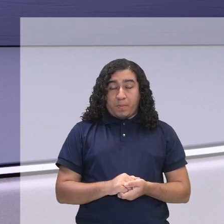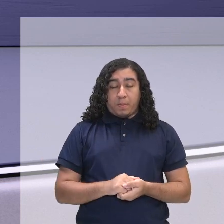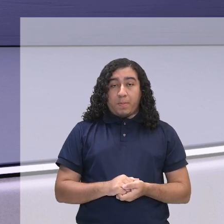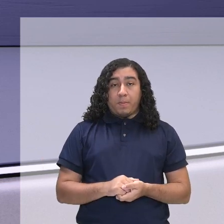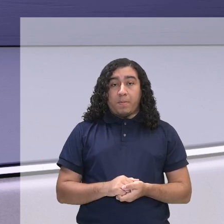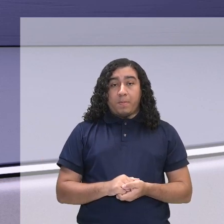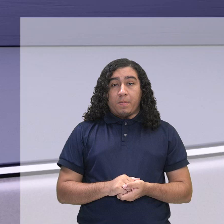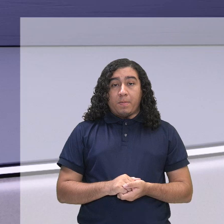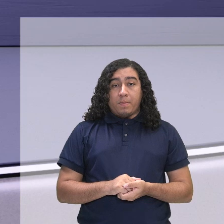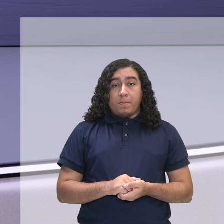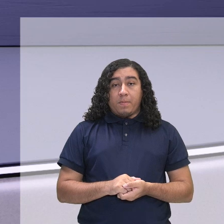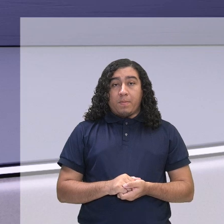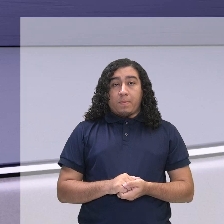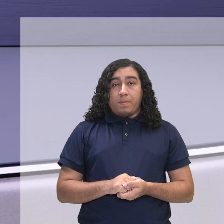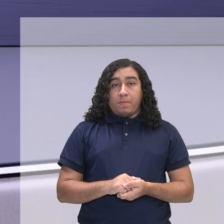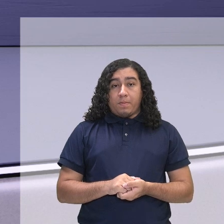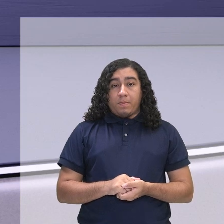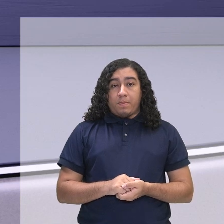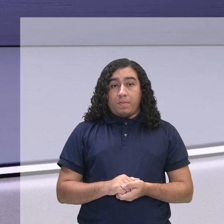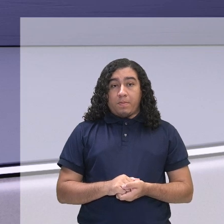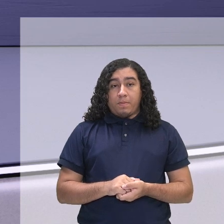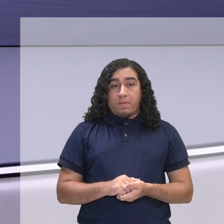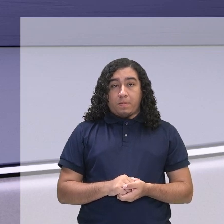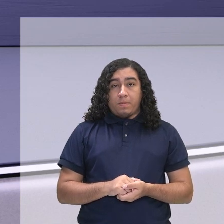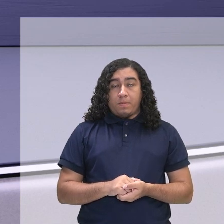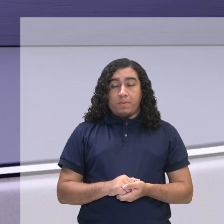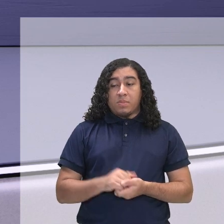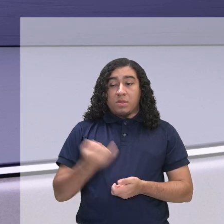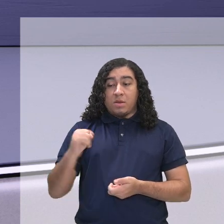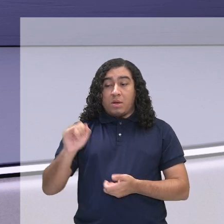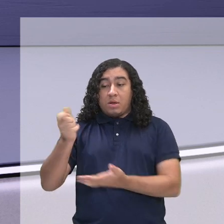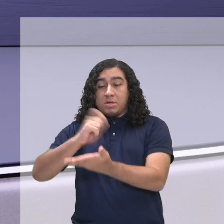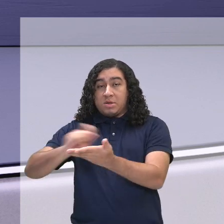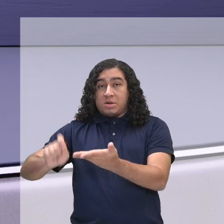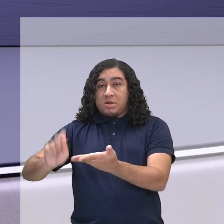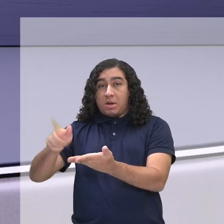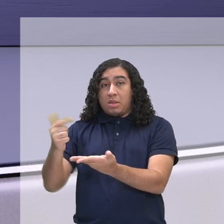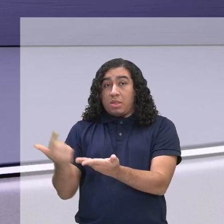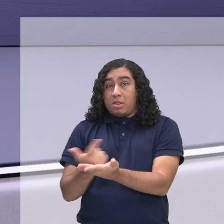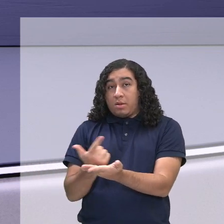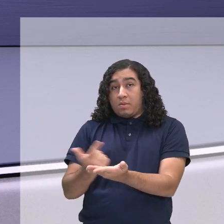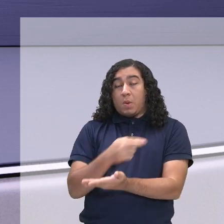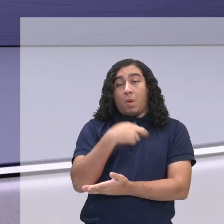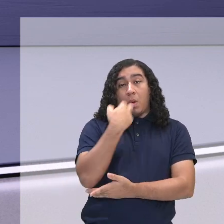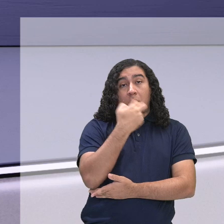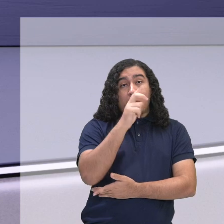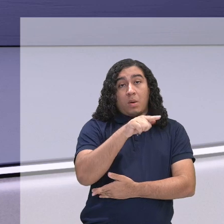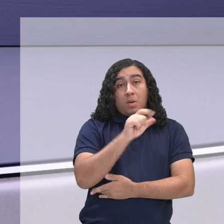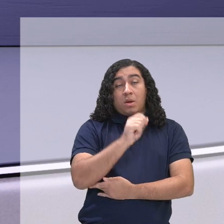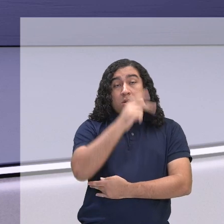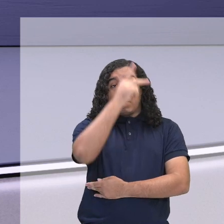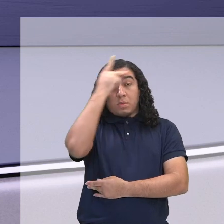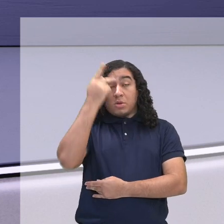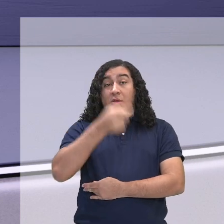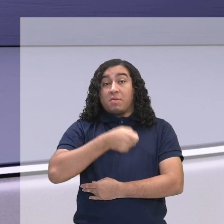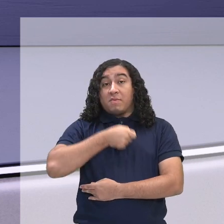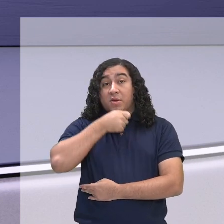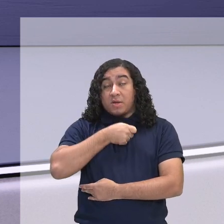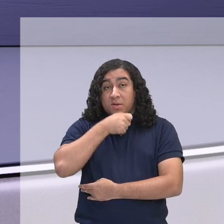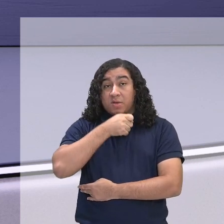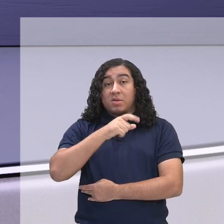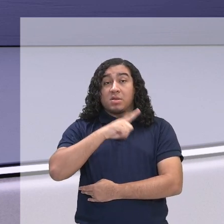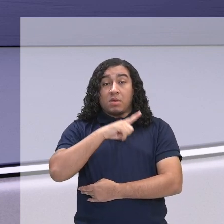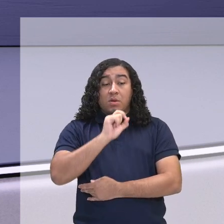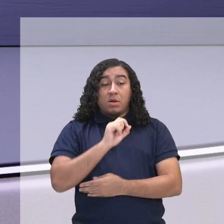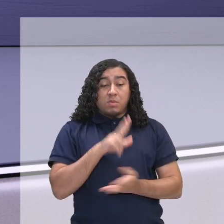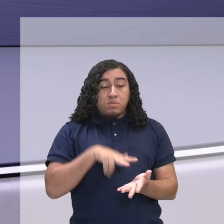Ou seja, nas religiões de tradição escrita são os livros, nas religiões de tradição oral são os anciãos, são os